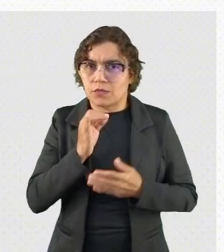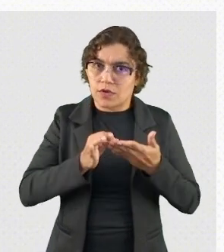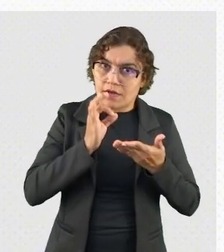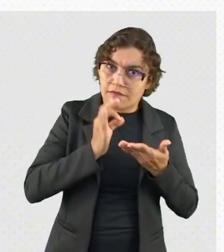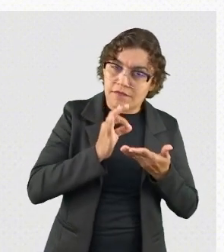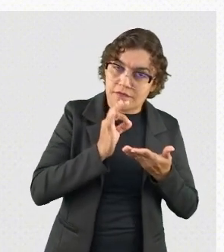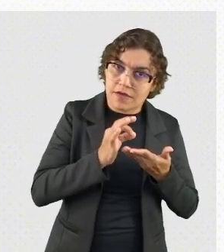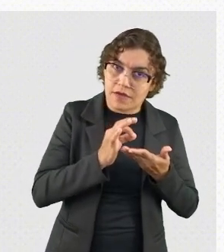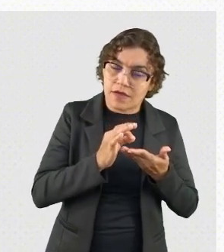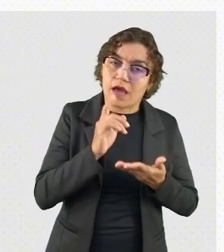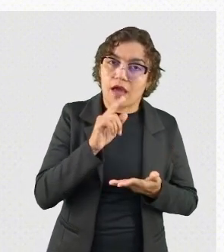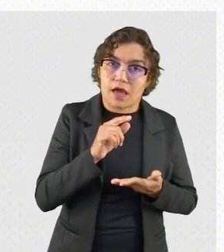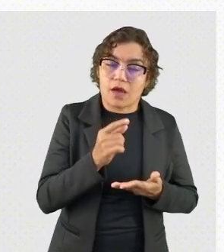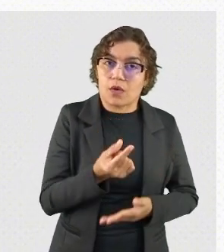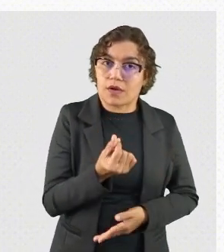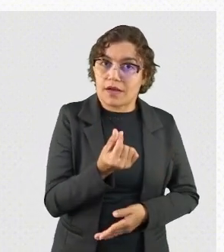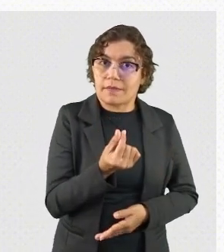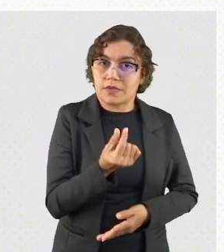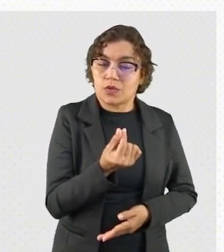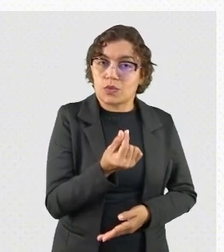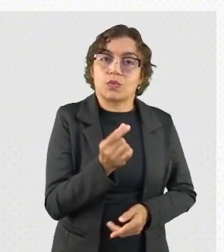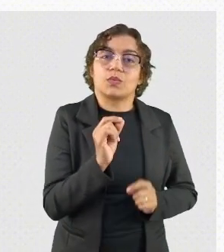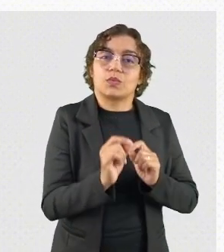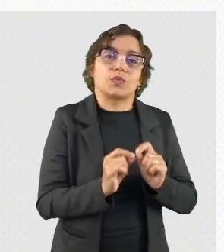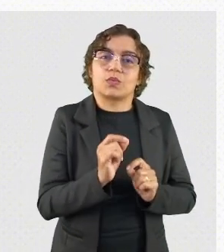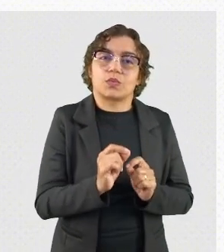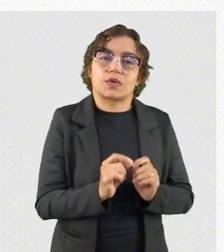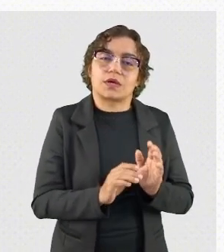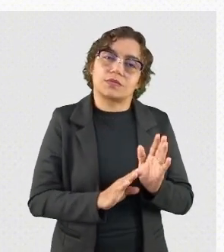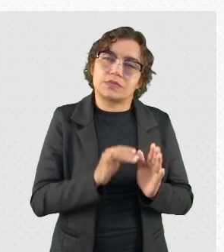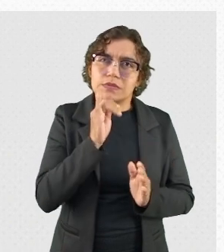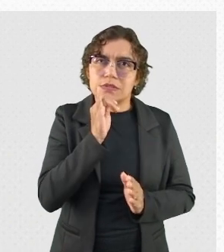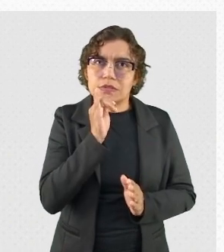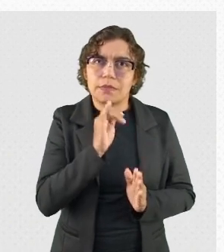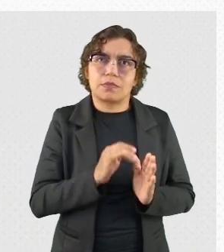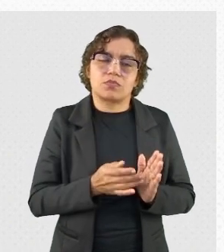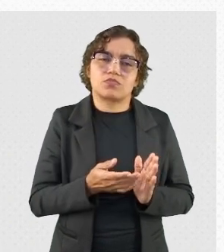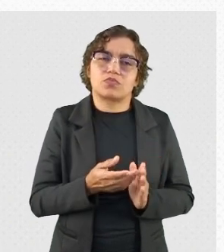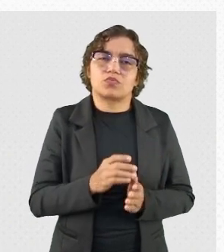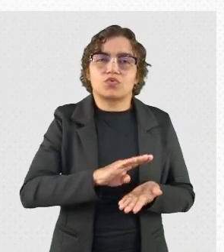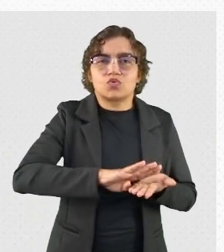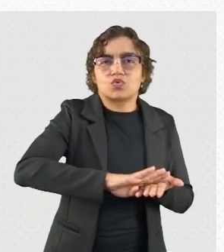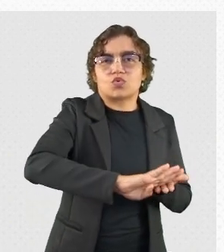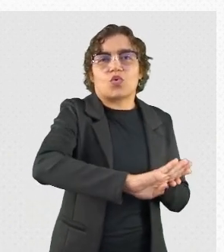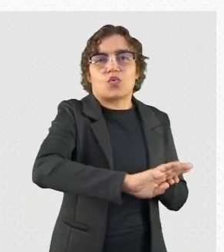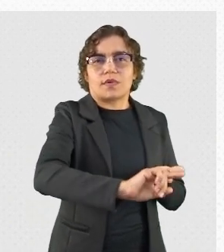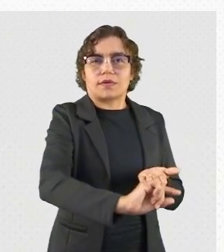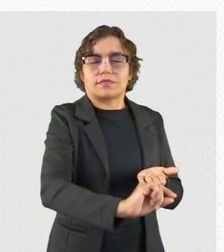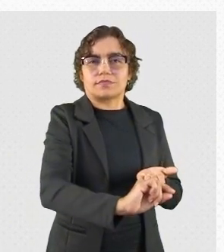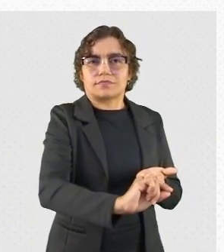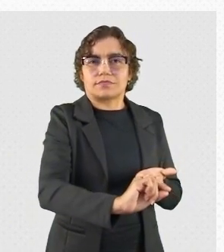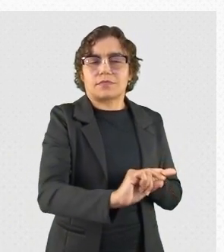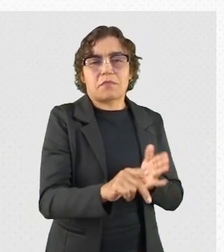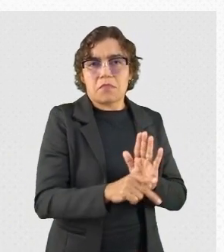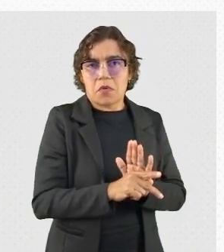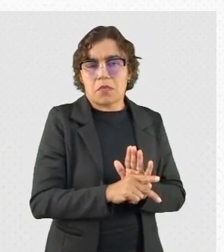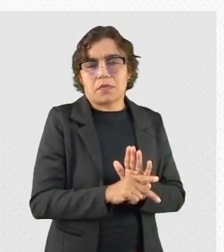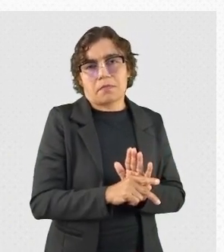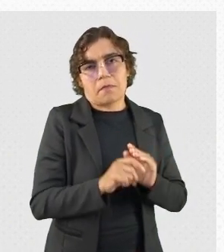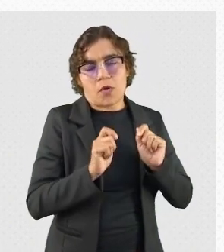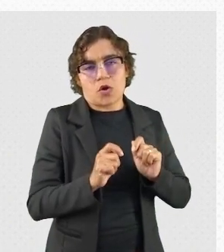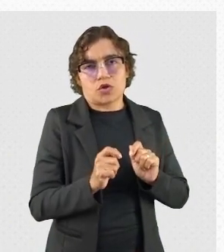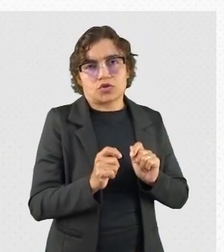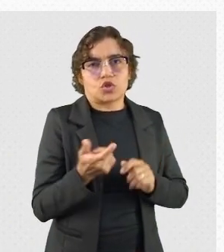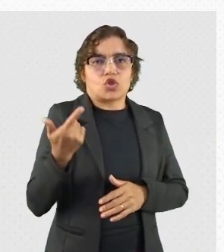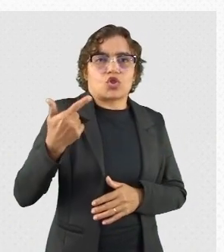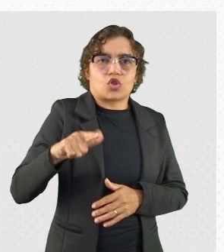gera um capital excedente, e esse capital excedente, ou seja, aquilo que sobra, né, para essas pessoas, então você podia reinvestir